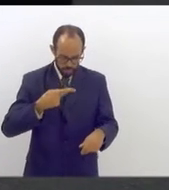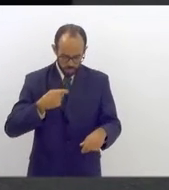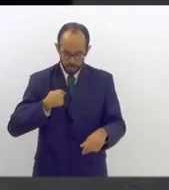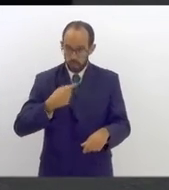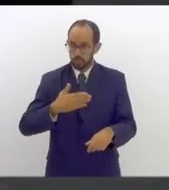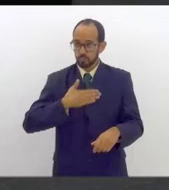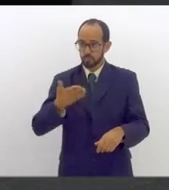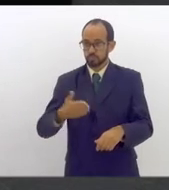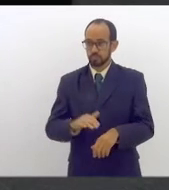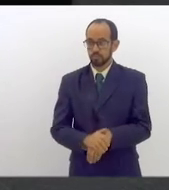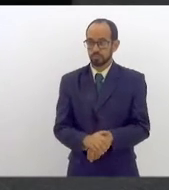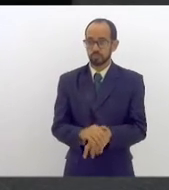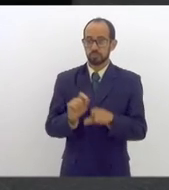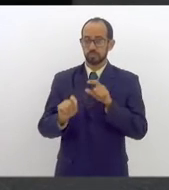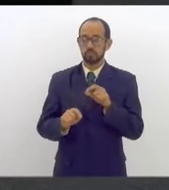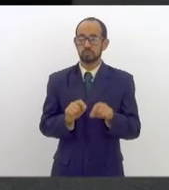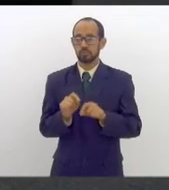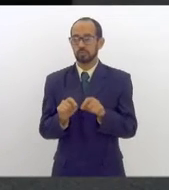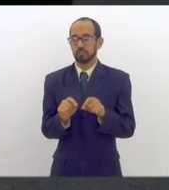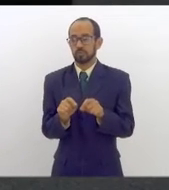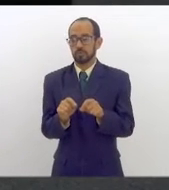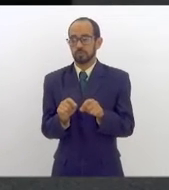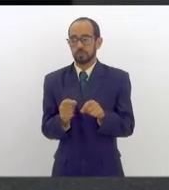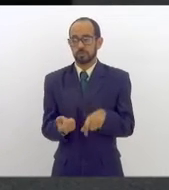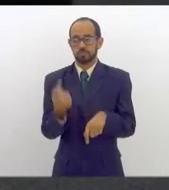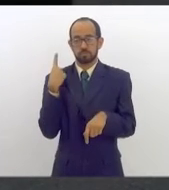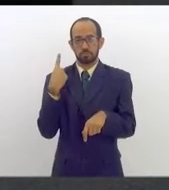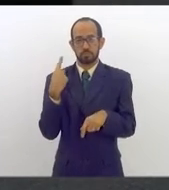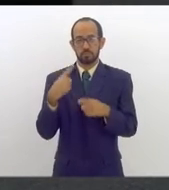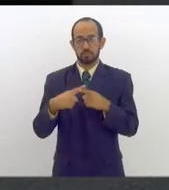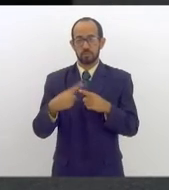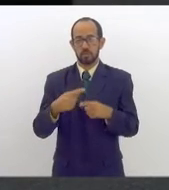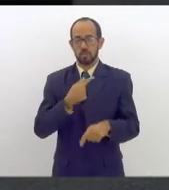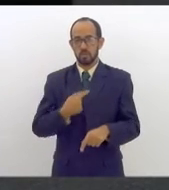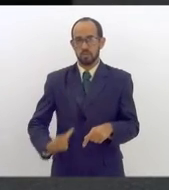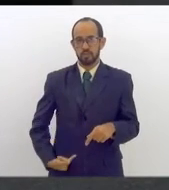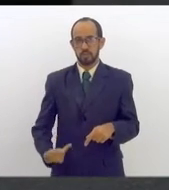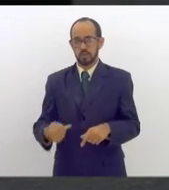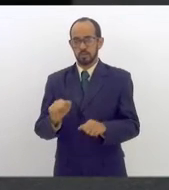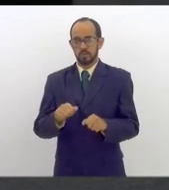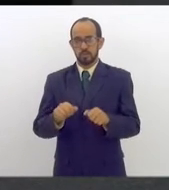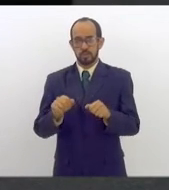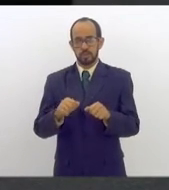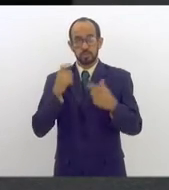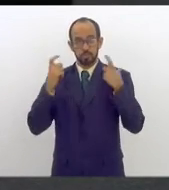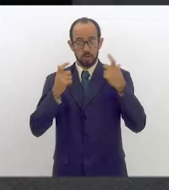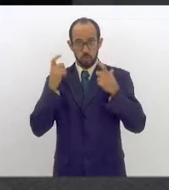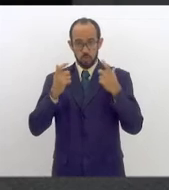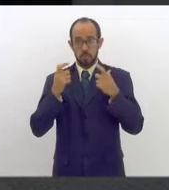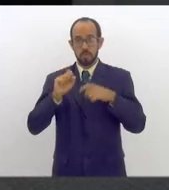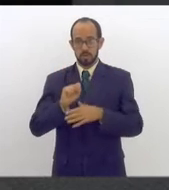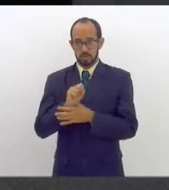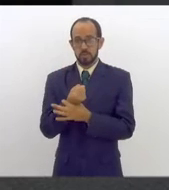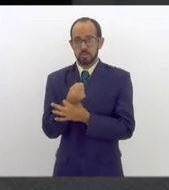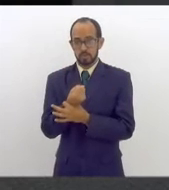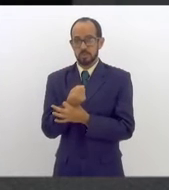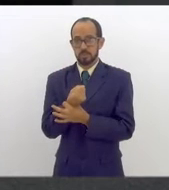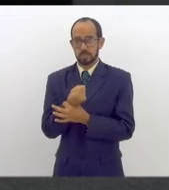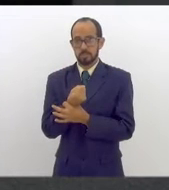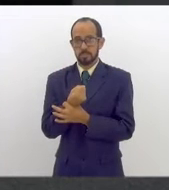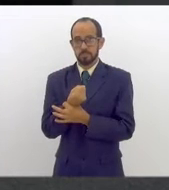causa muita estranheza um governo que faz questão de dizer que se preocupa com a segurança